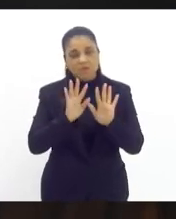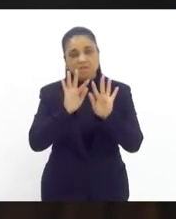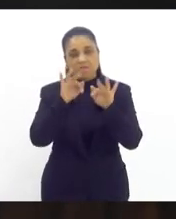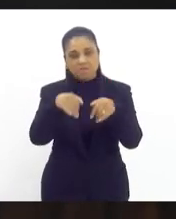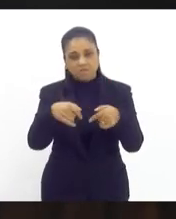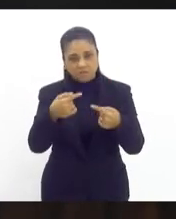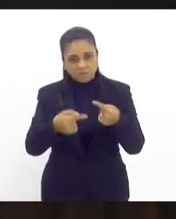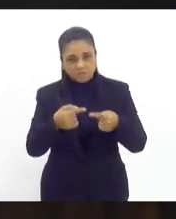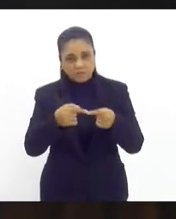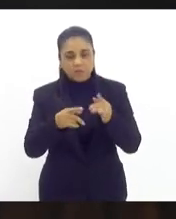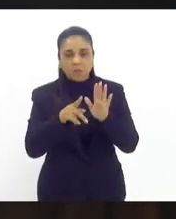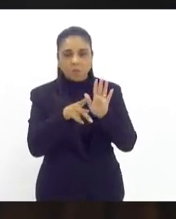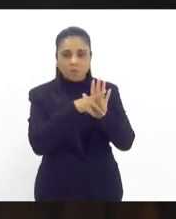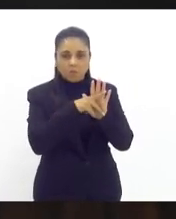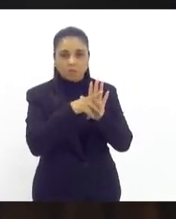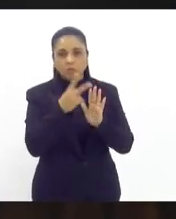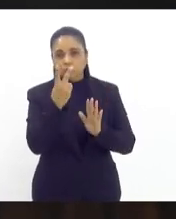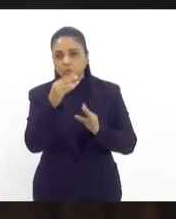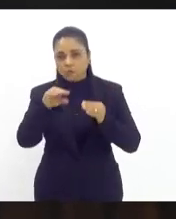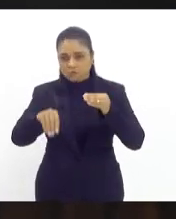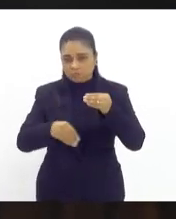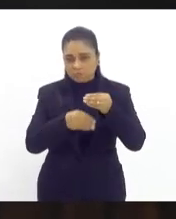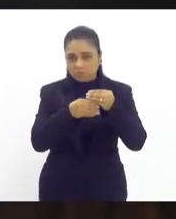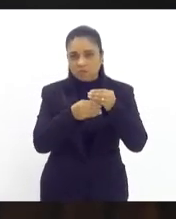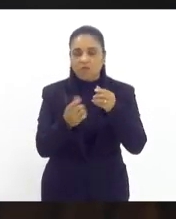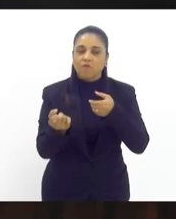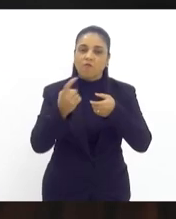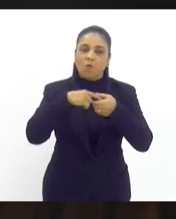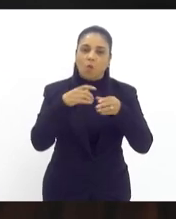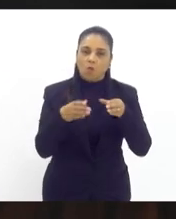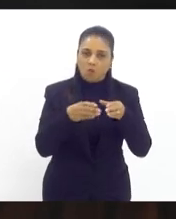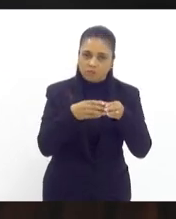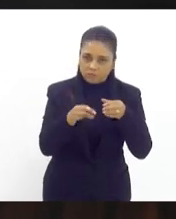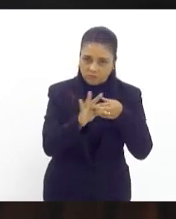projeto recebeu duas emendas e volta de comissões